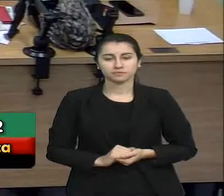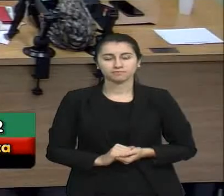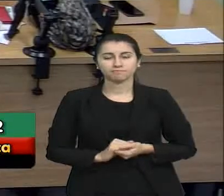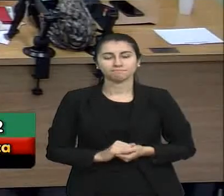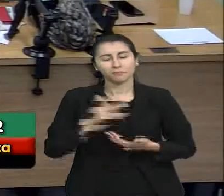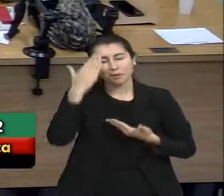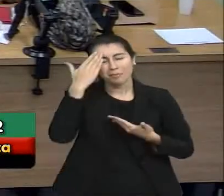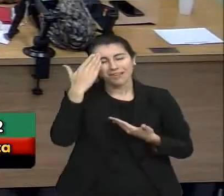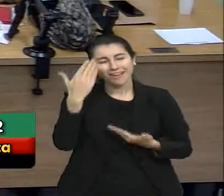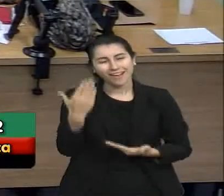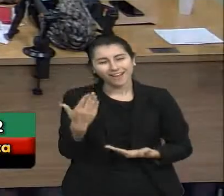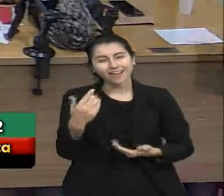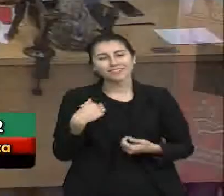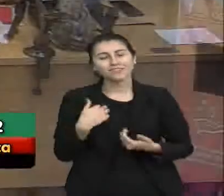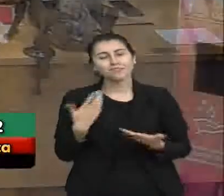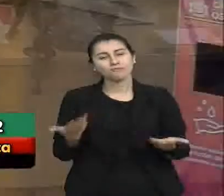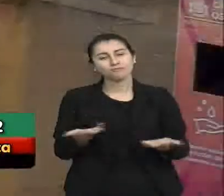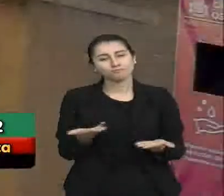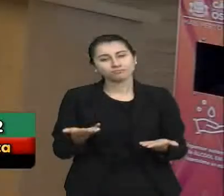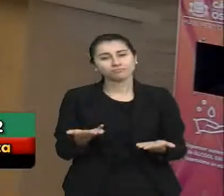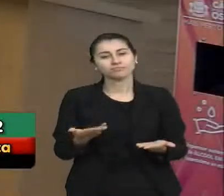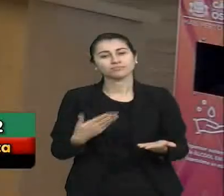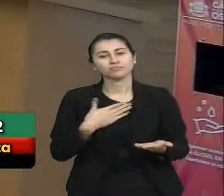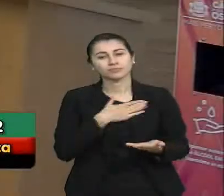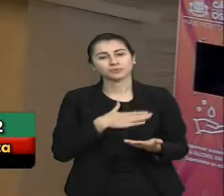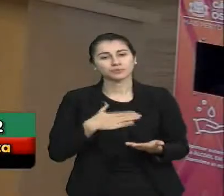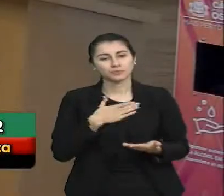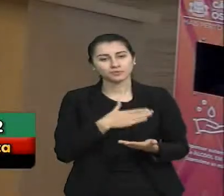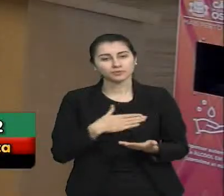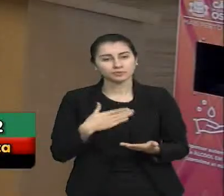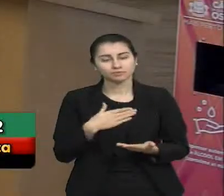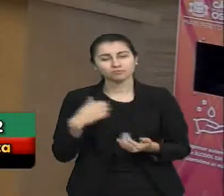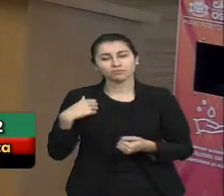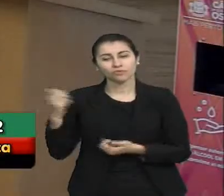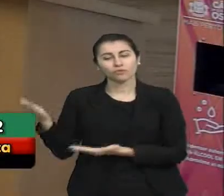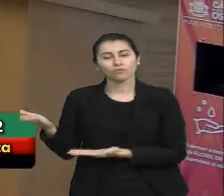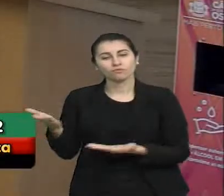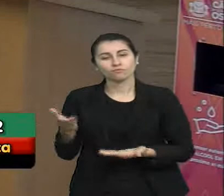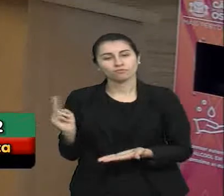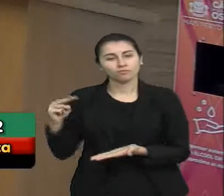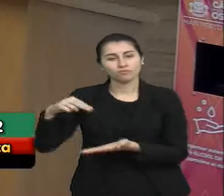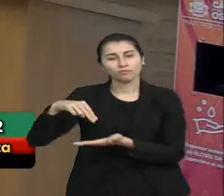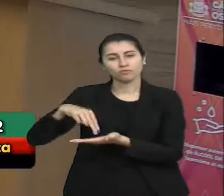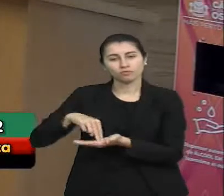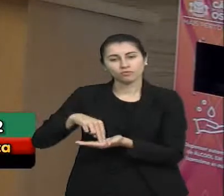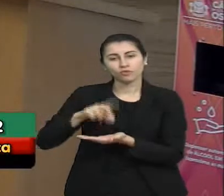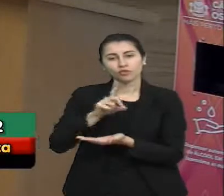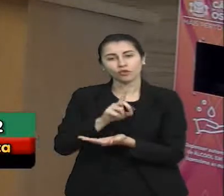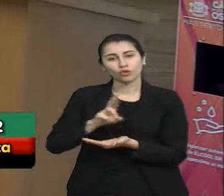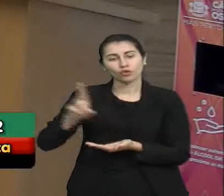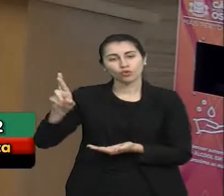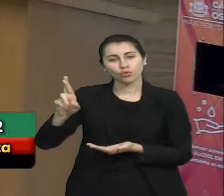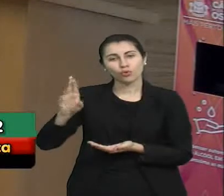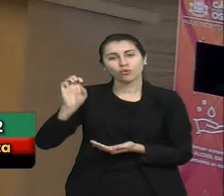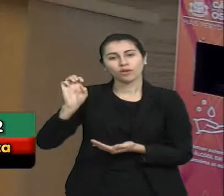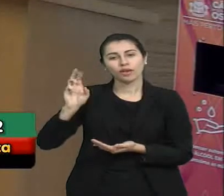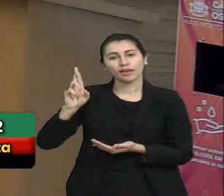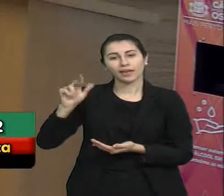Muito obrigada. Gostaria agora de convidar para fazer o uso da palavra o Dr. Renato da